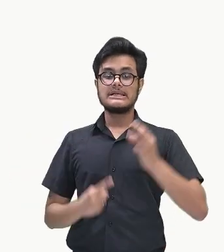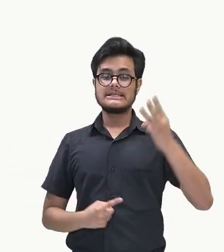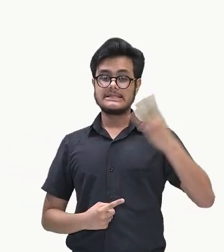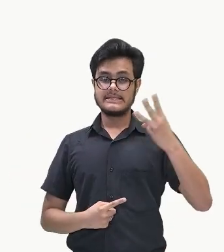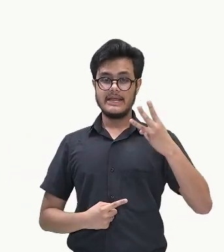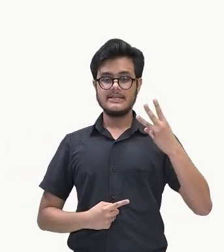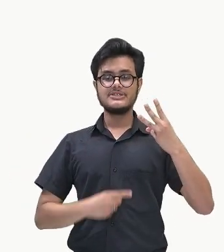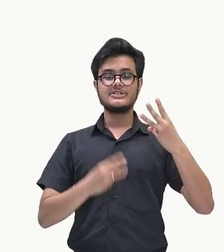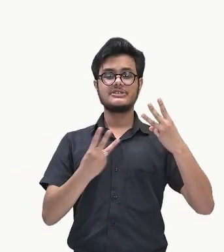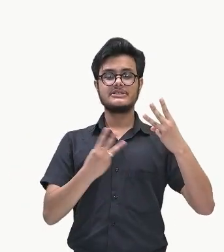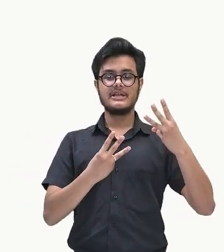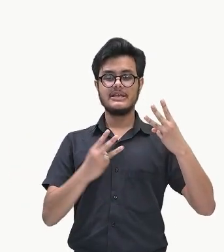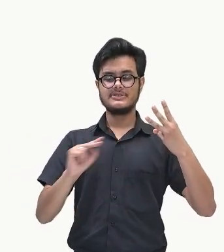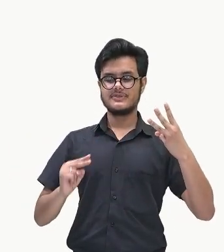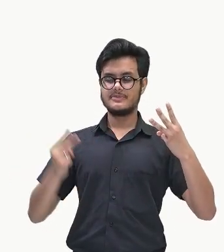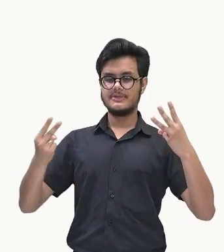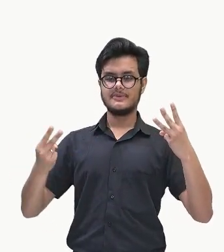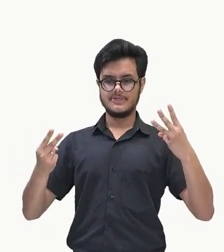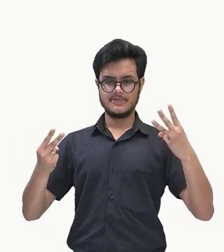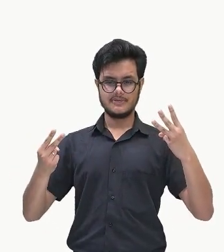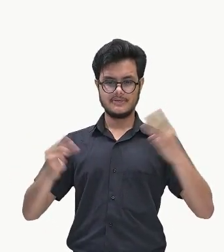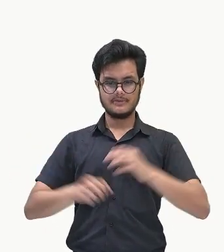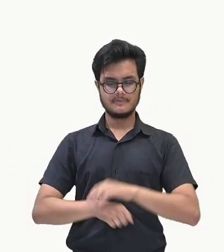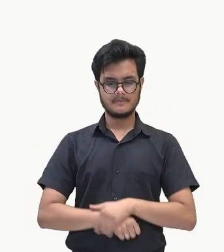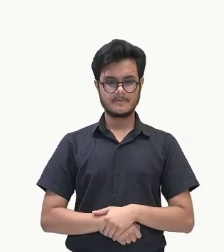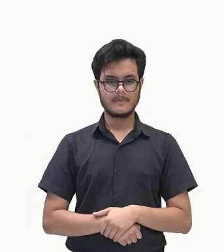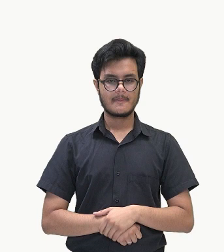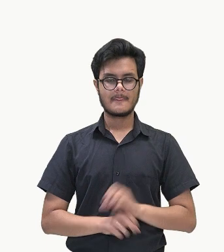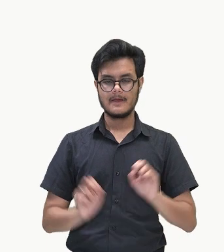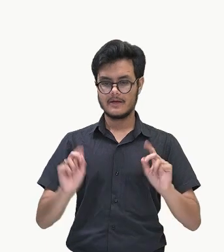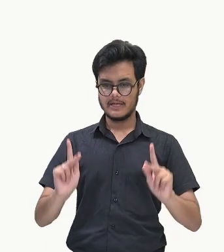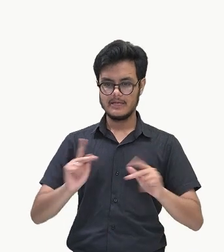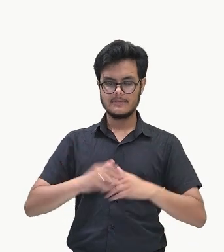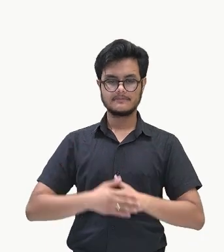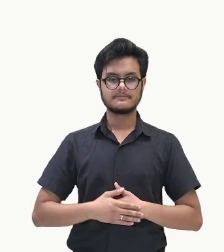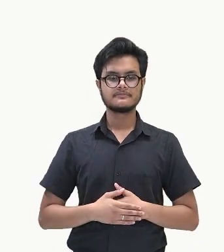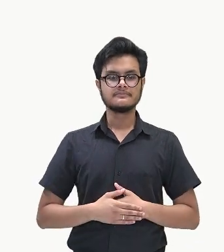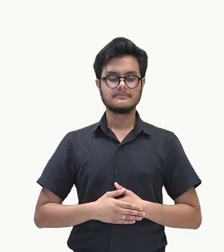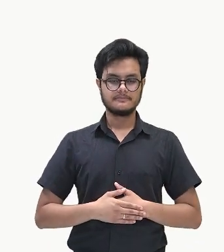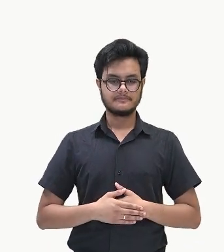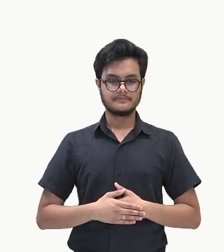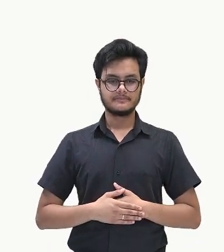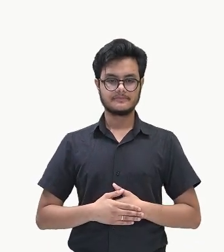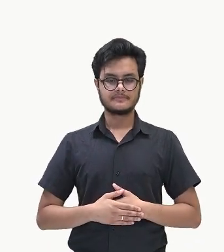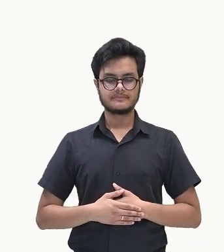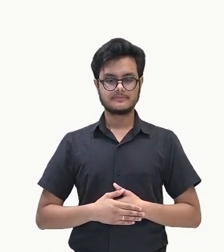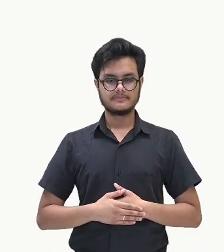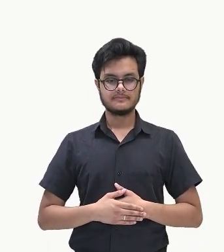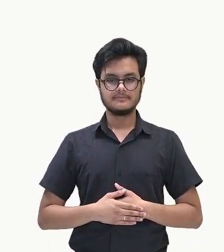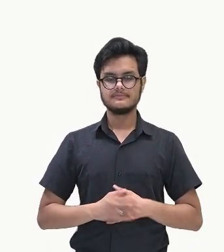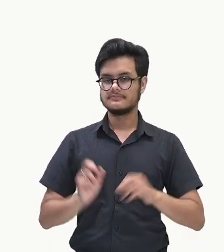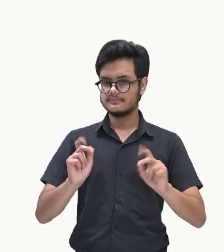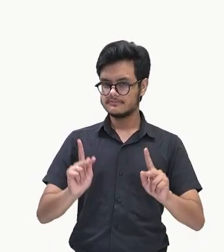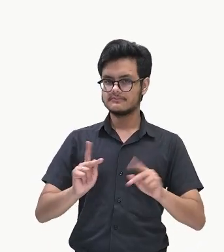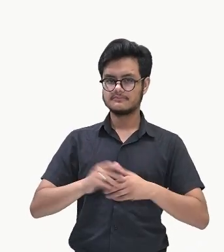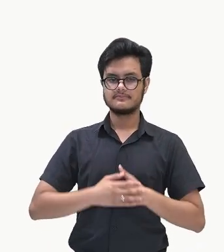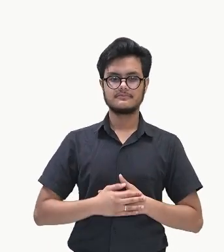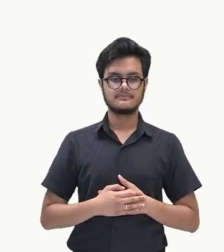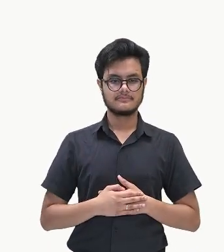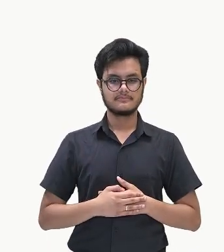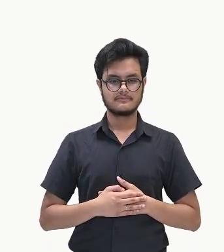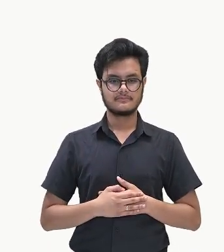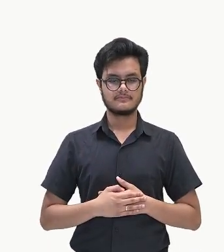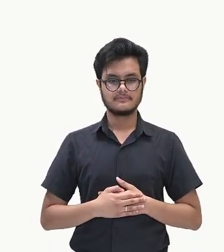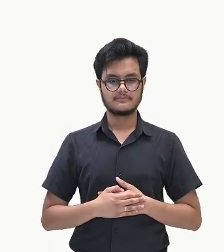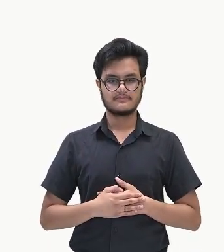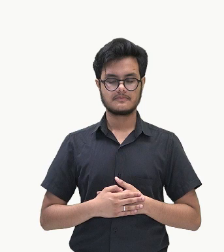cúbica de 3 ao quadrado. Tudo bem? Então, aqui eu tenho uma raiz cúbica de 3 ao quadrado.